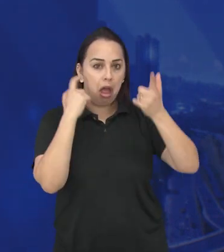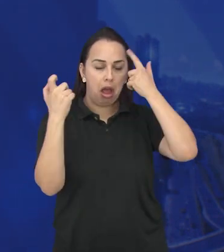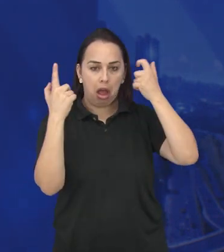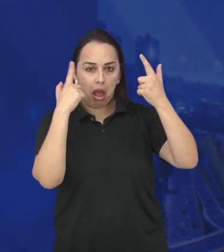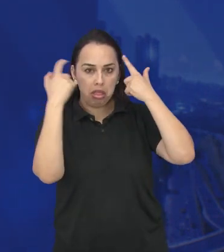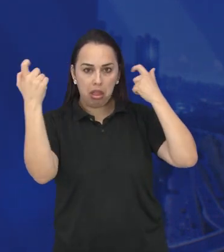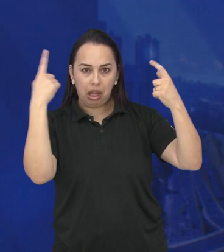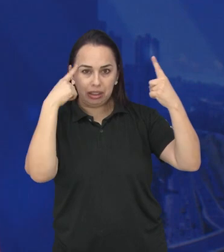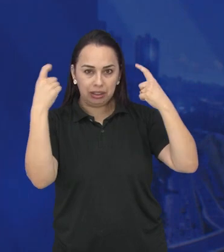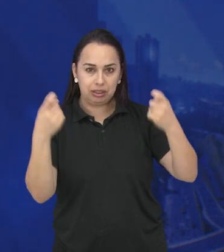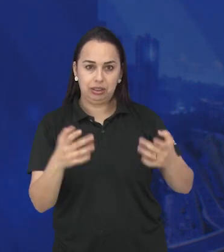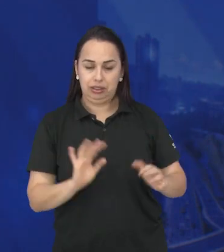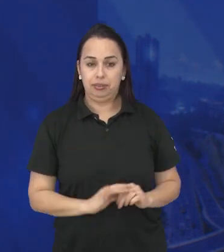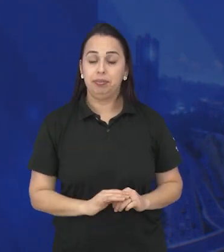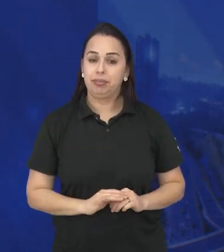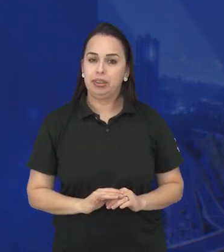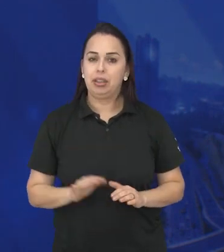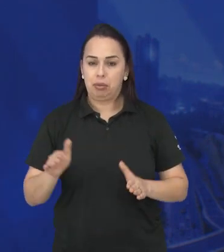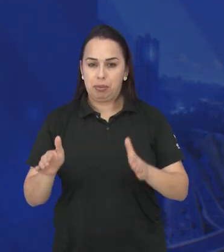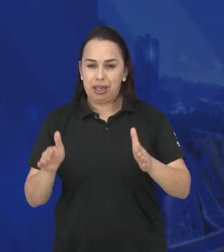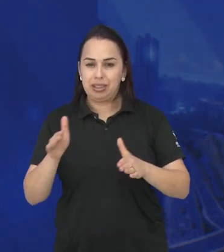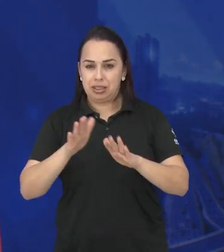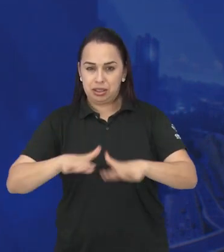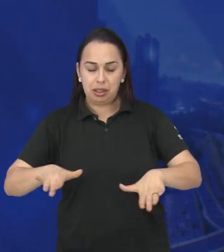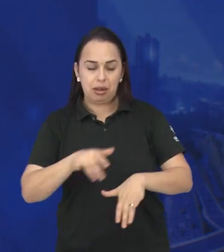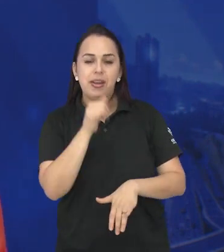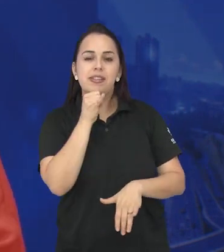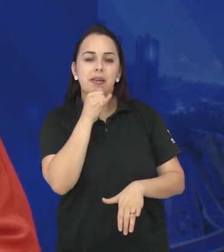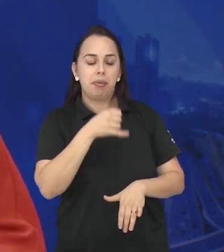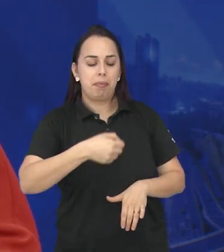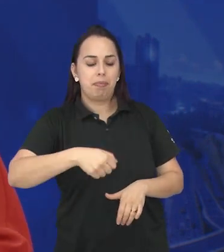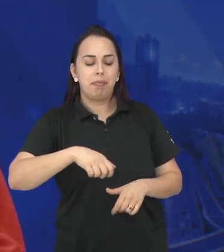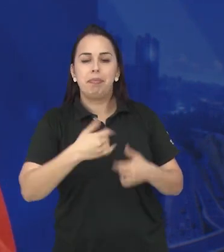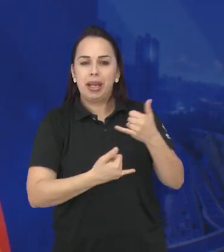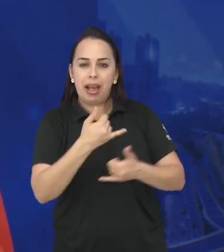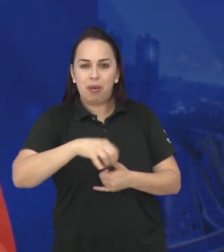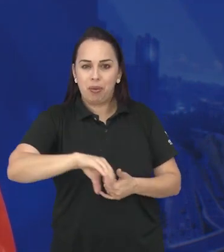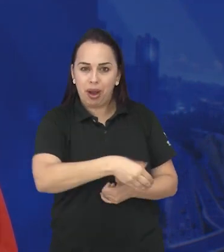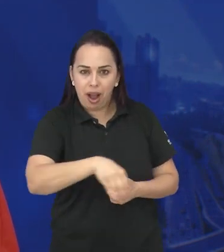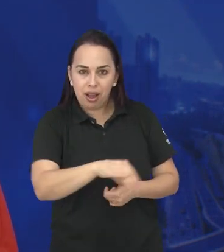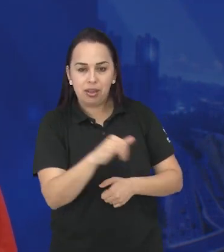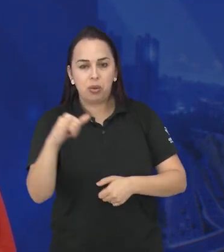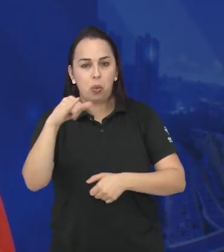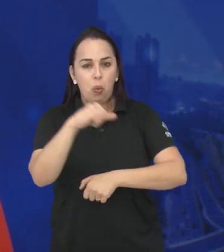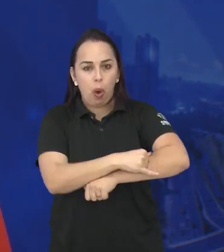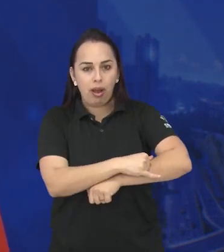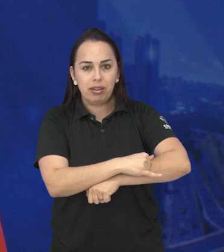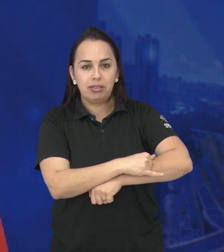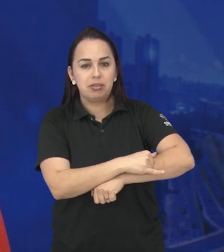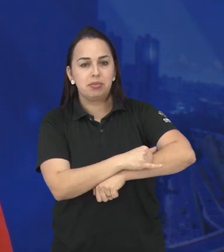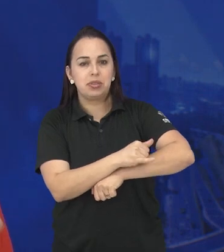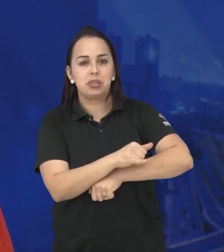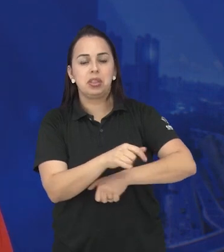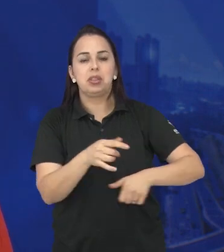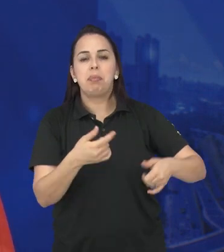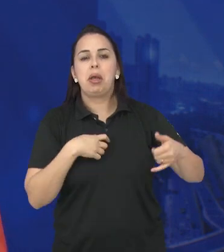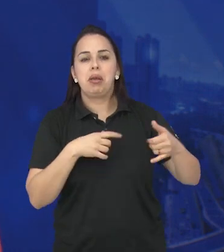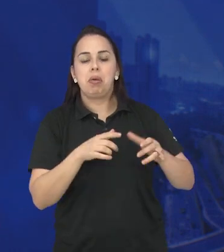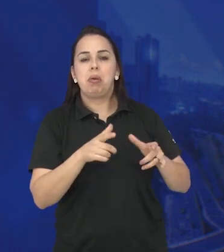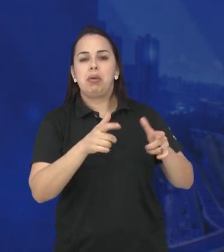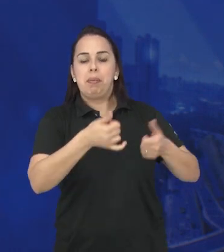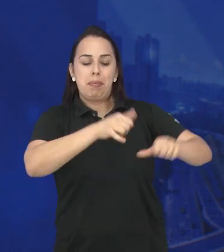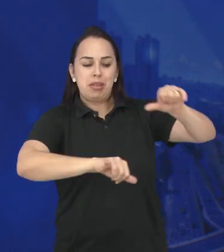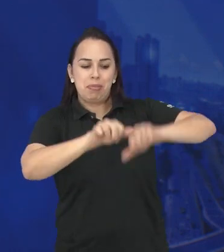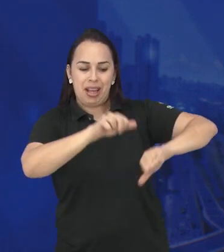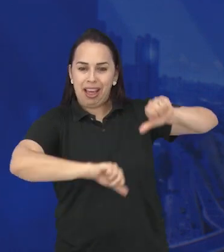sua ali da primeira infância, né? A brincar com carrinho, com avião, com kit de mini